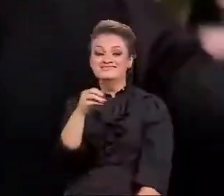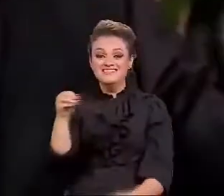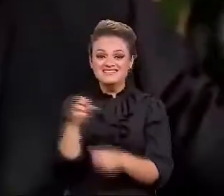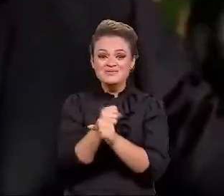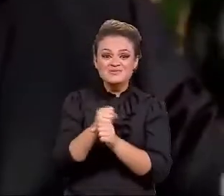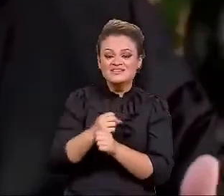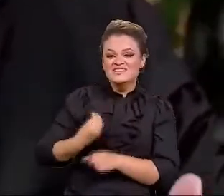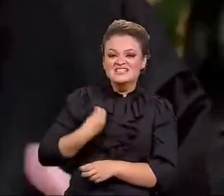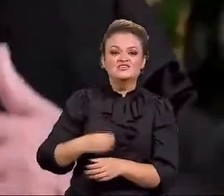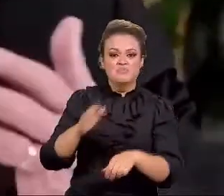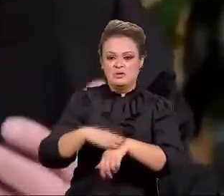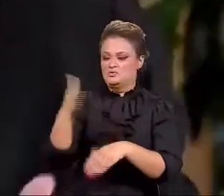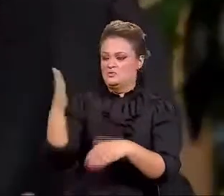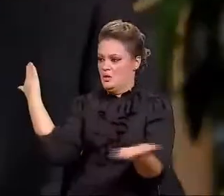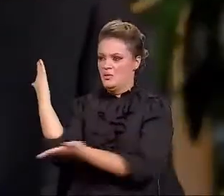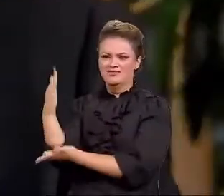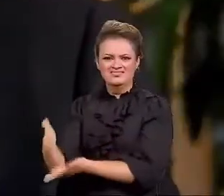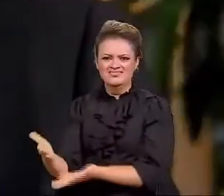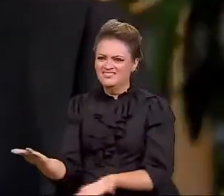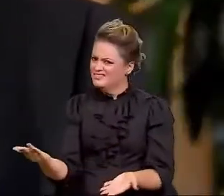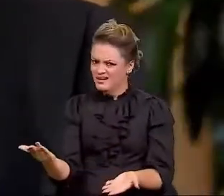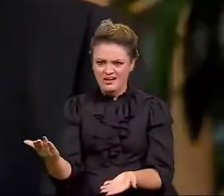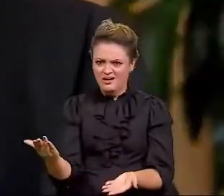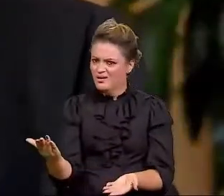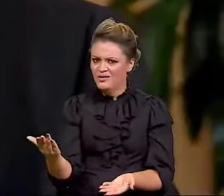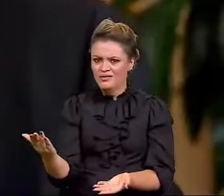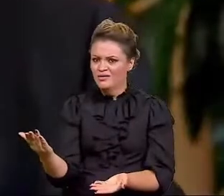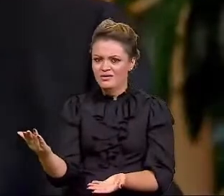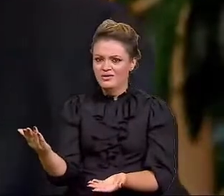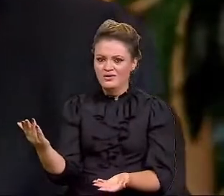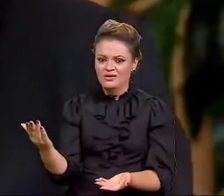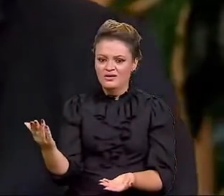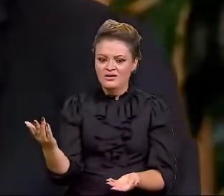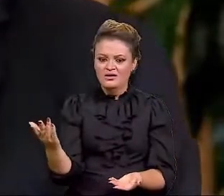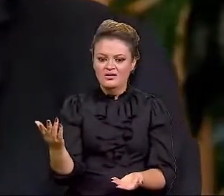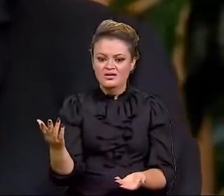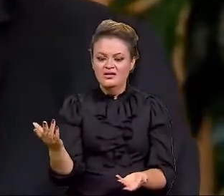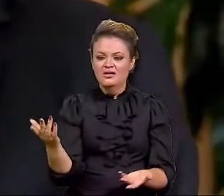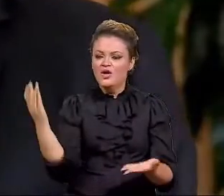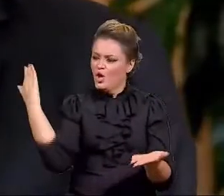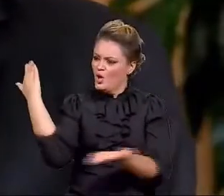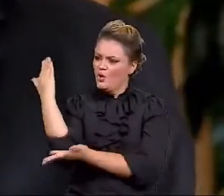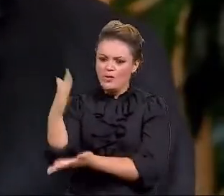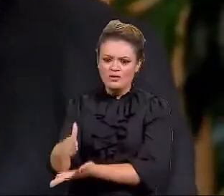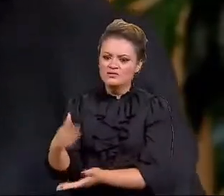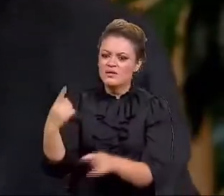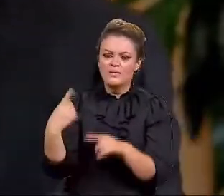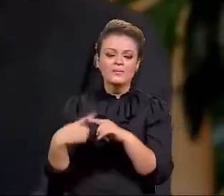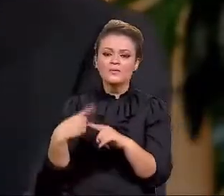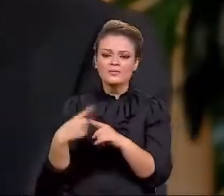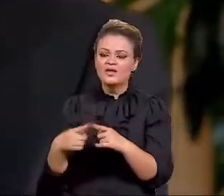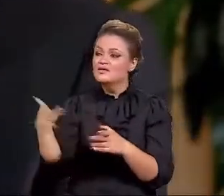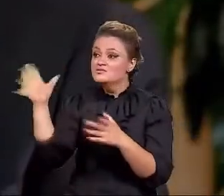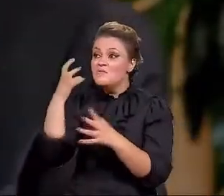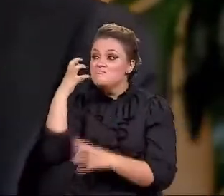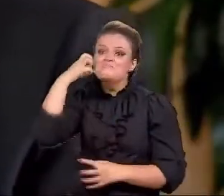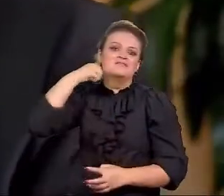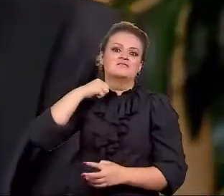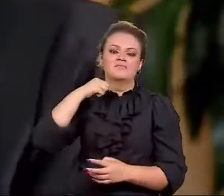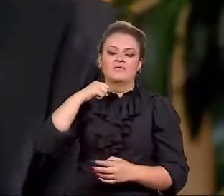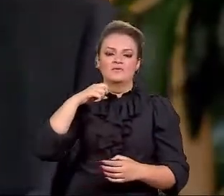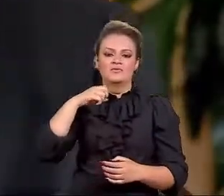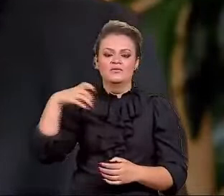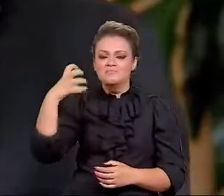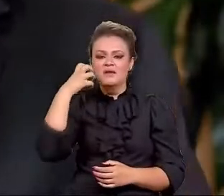mogno com 250 anos, 300 anos, para que cortar? Aquilo é um patrimônio da humanidade. Vamos plantar um mogno em